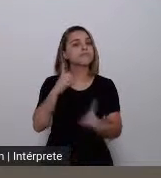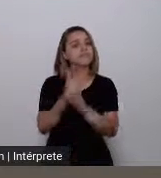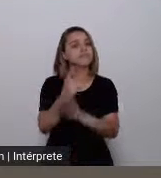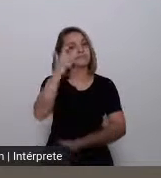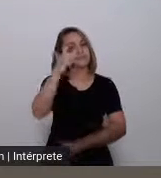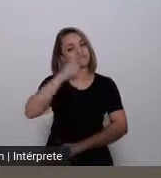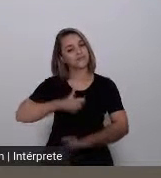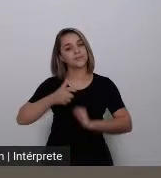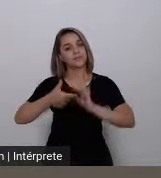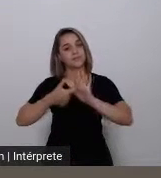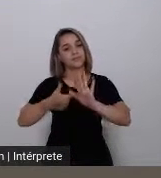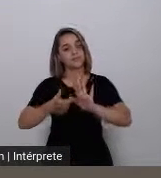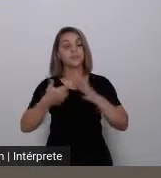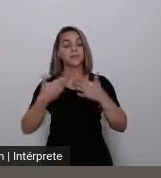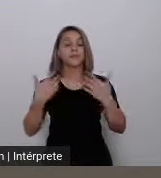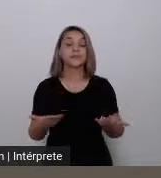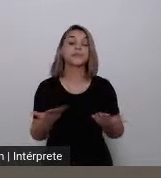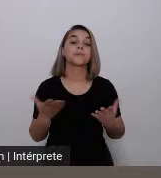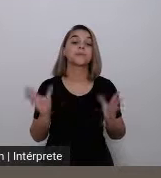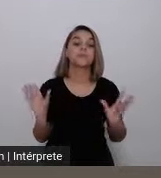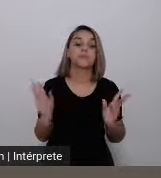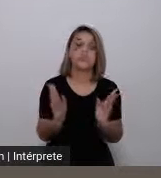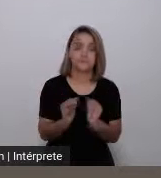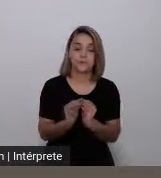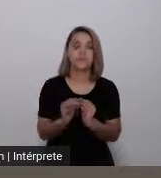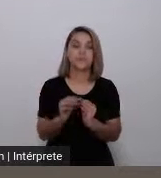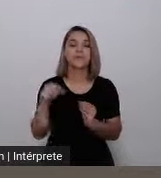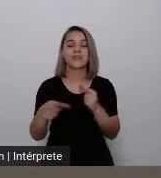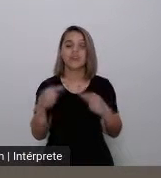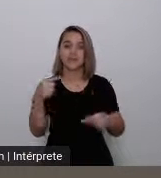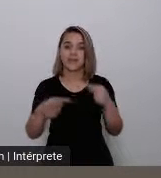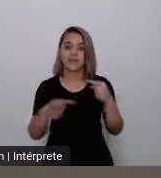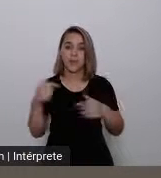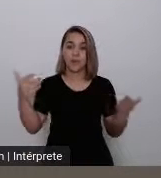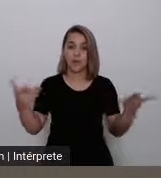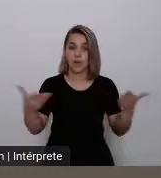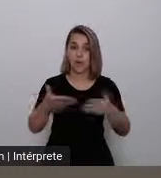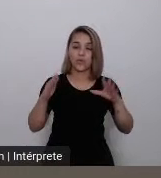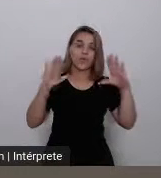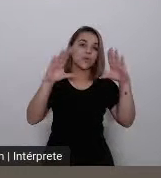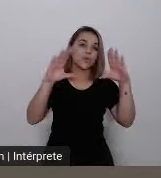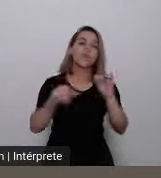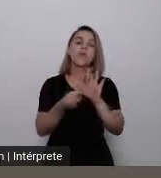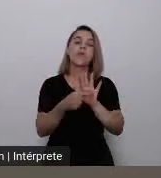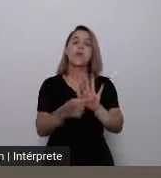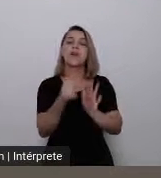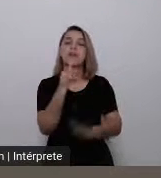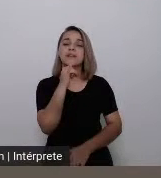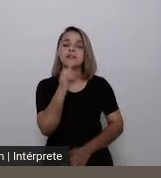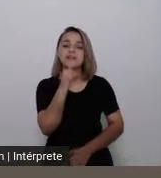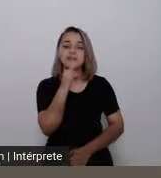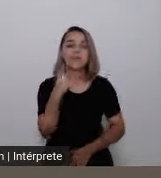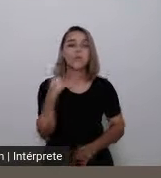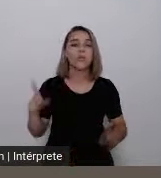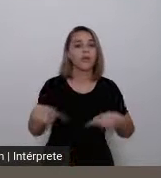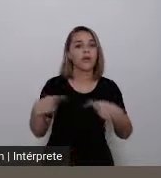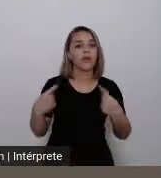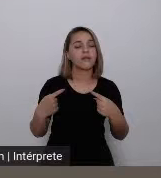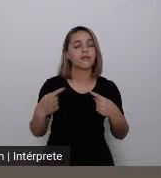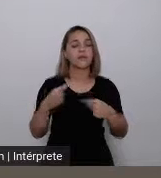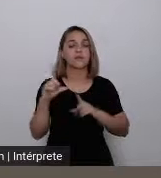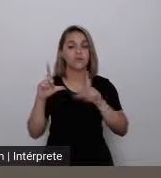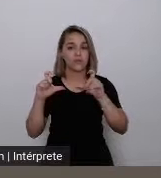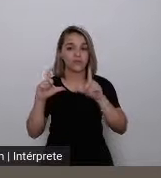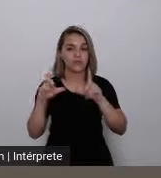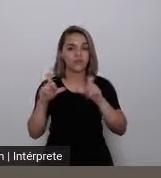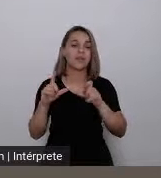O recorte temático das mesas desta noite constitui um exemplo do desafio historiográfico peculiar, pois parte